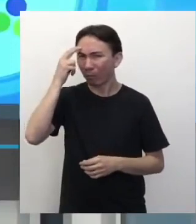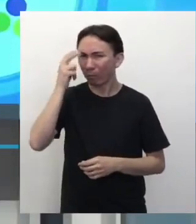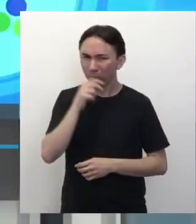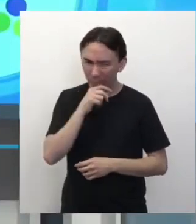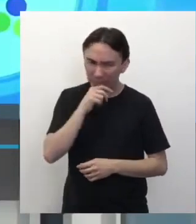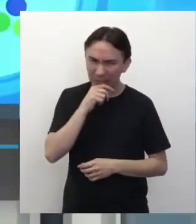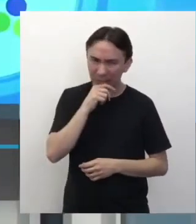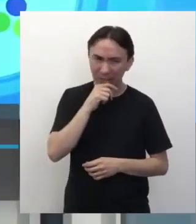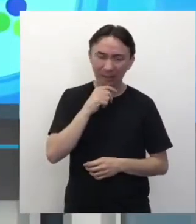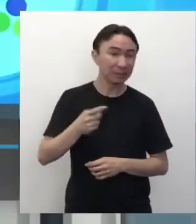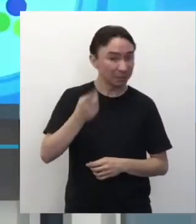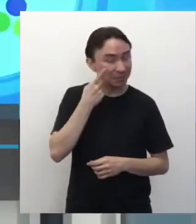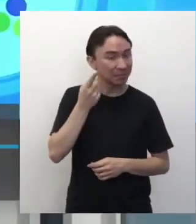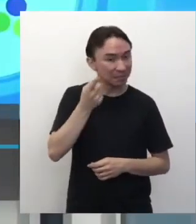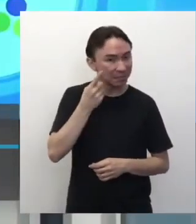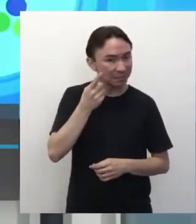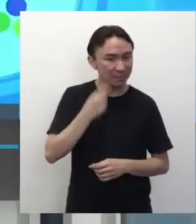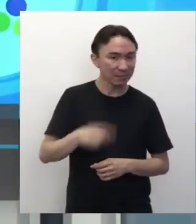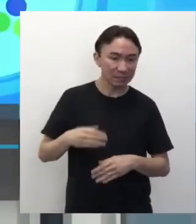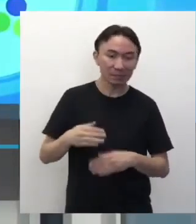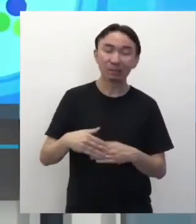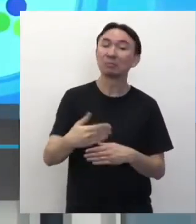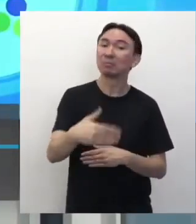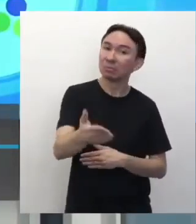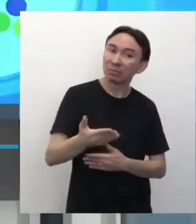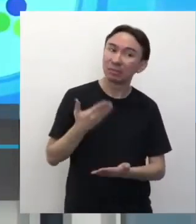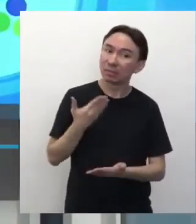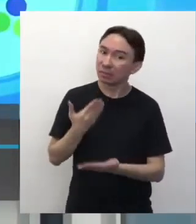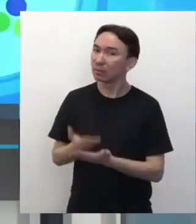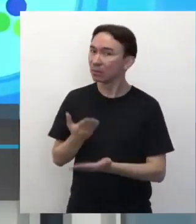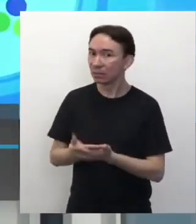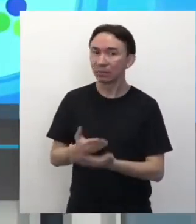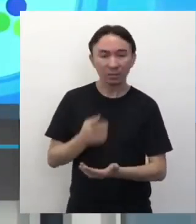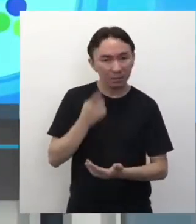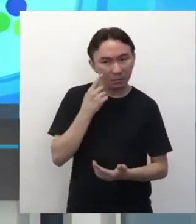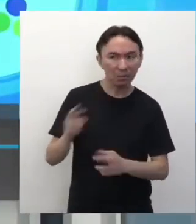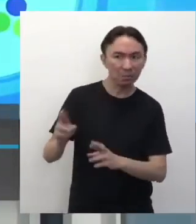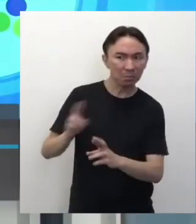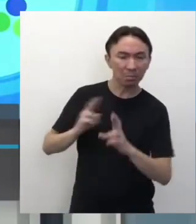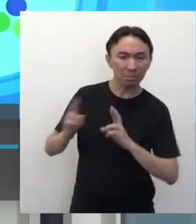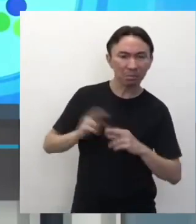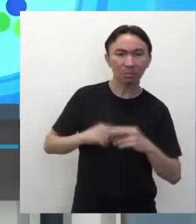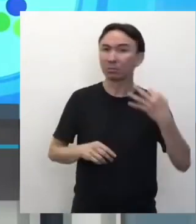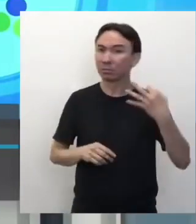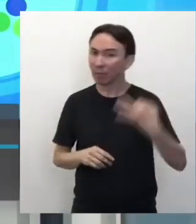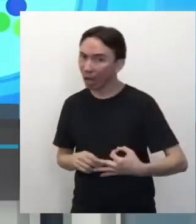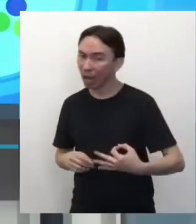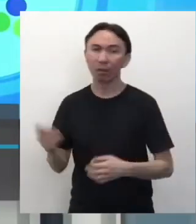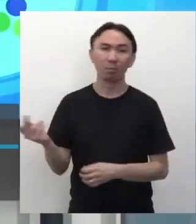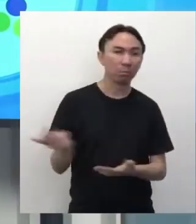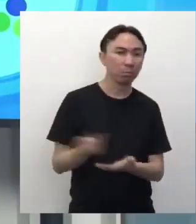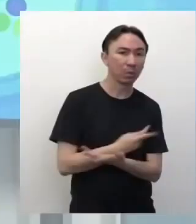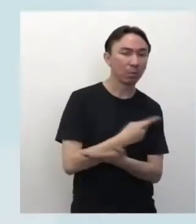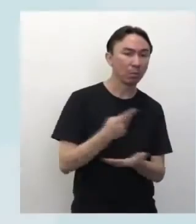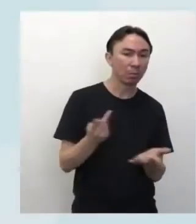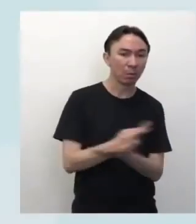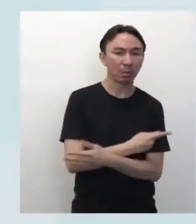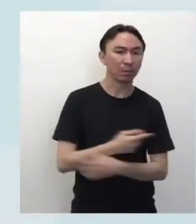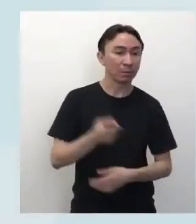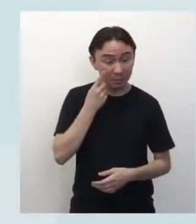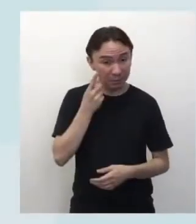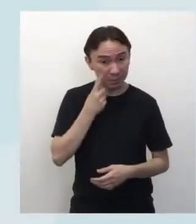então. A gente vai ver, então, no decorrer das aulas, se essas respostas aí dos professores e dos alunos estão corretas. Então vamos aí para a